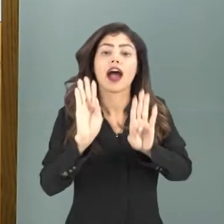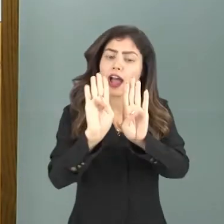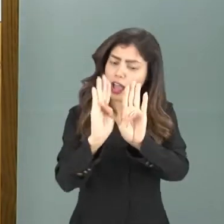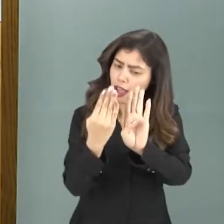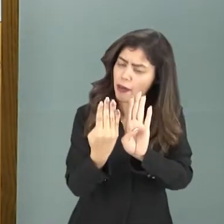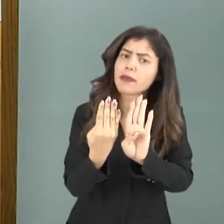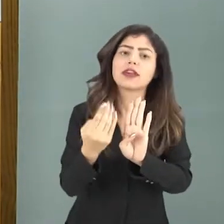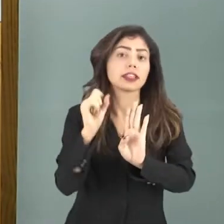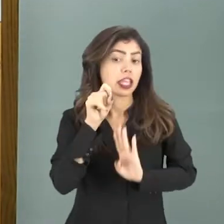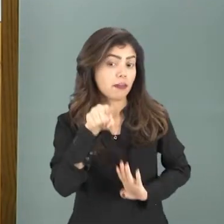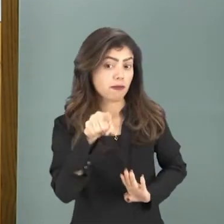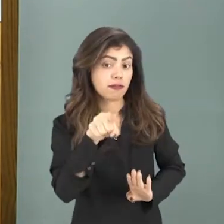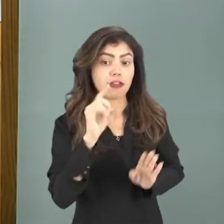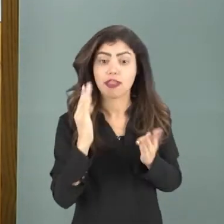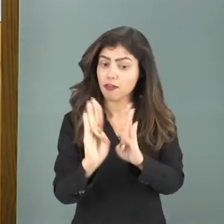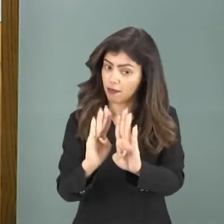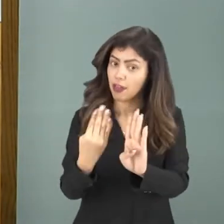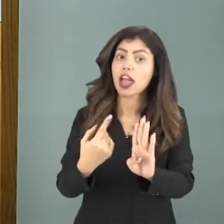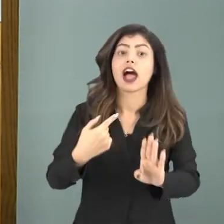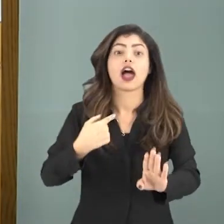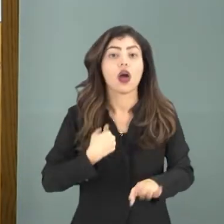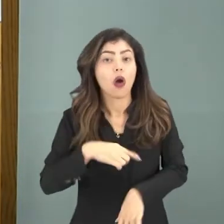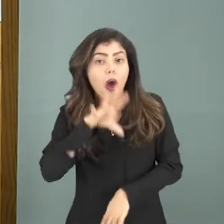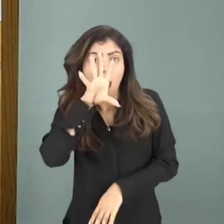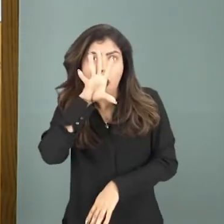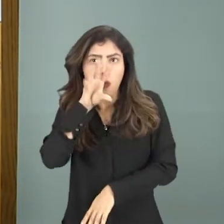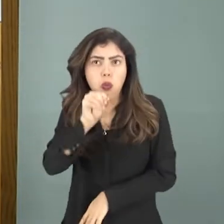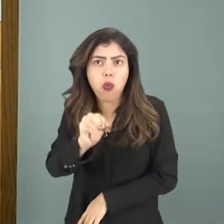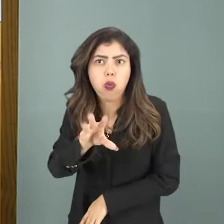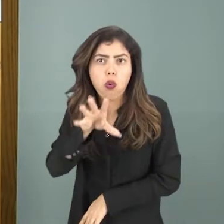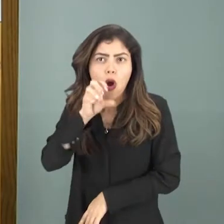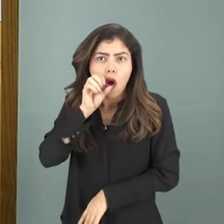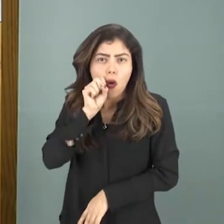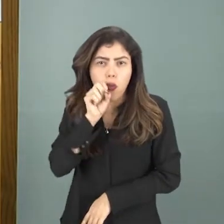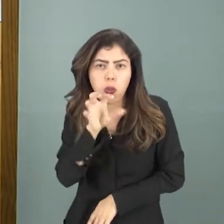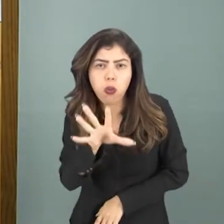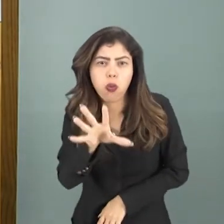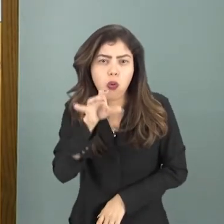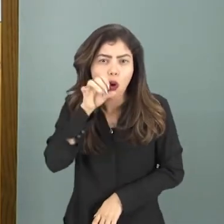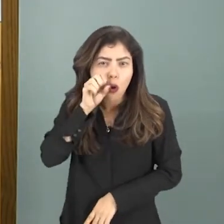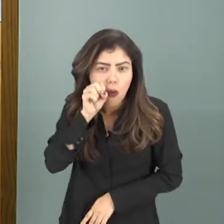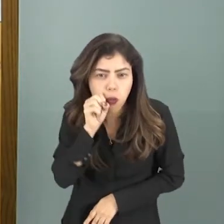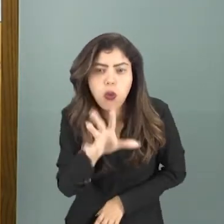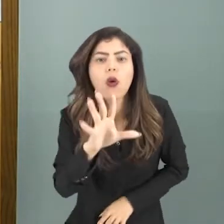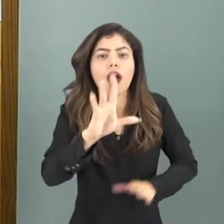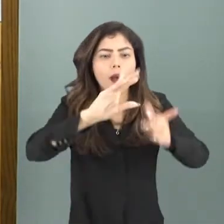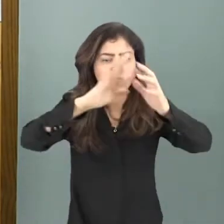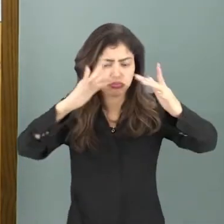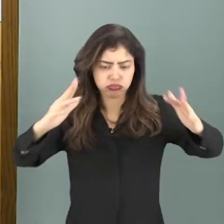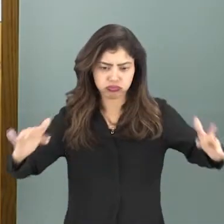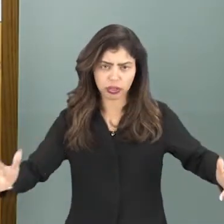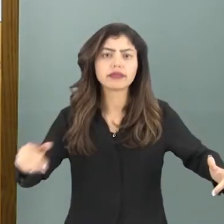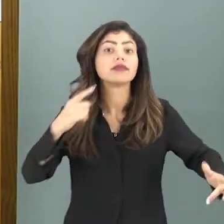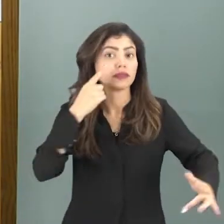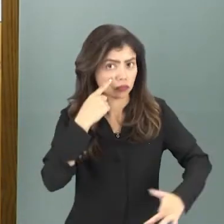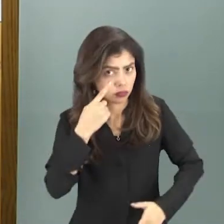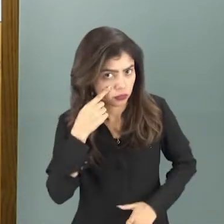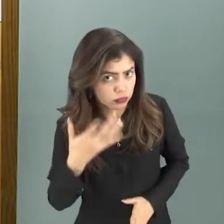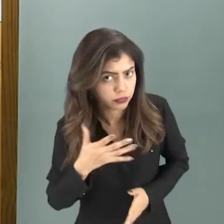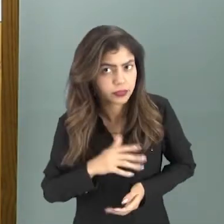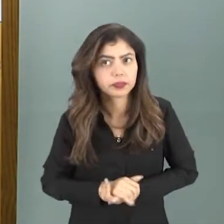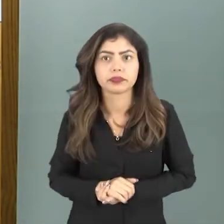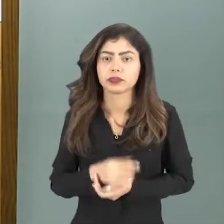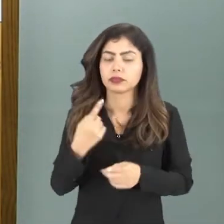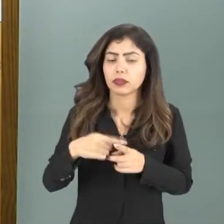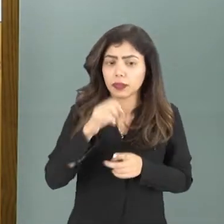Abra, porquinho, se você não abrir, eu soprarei e sua casa vai ao